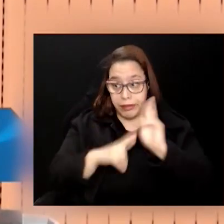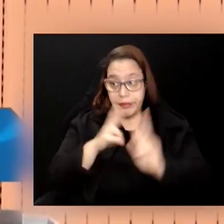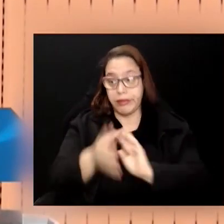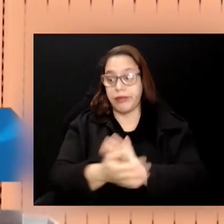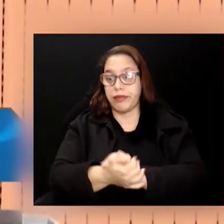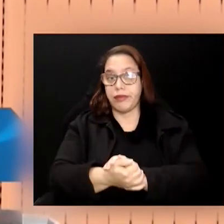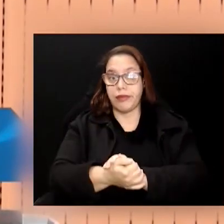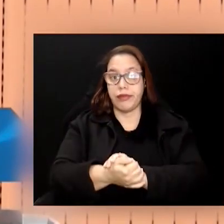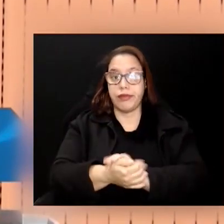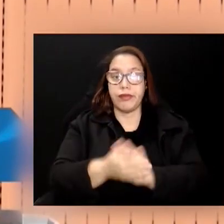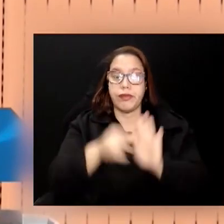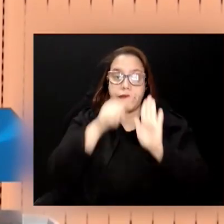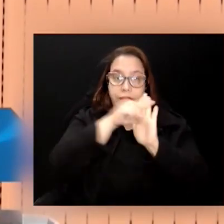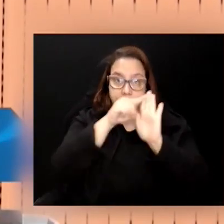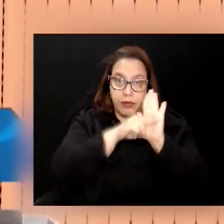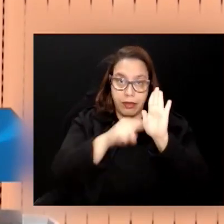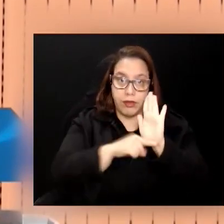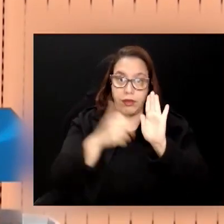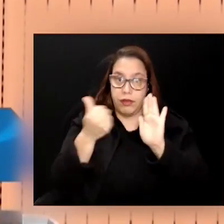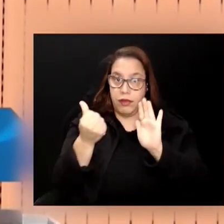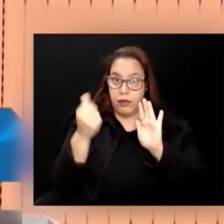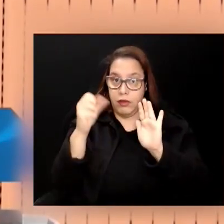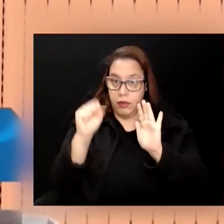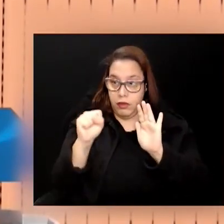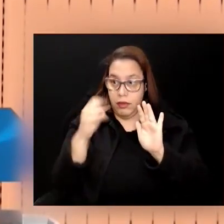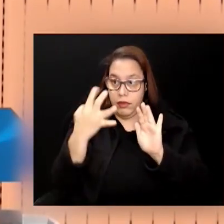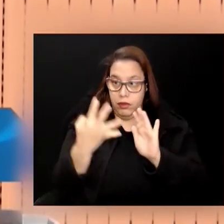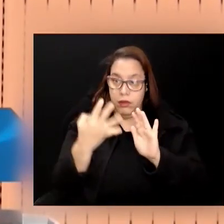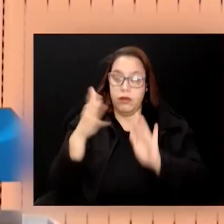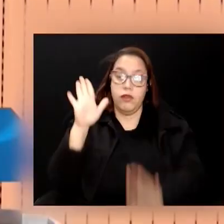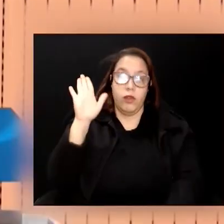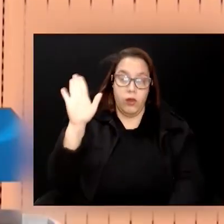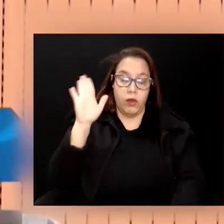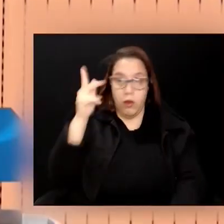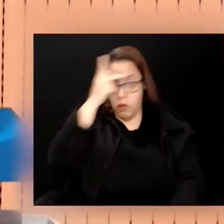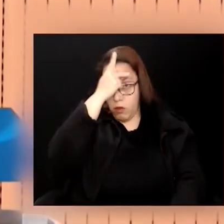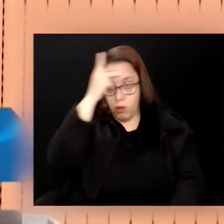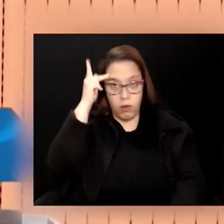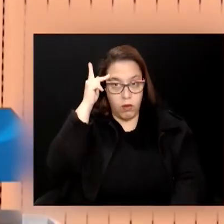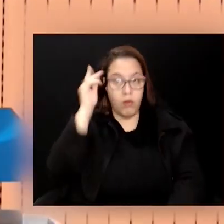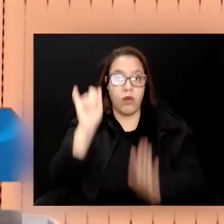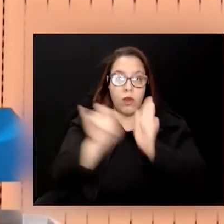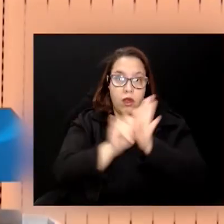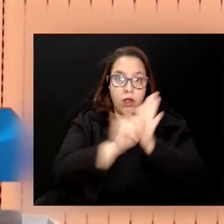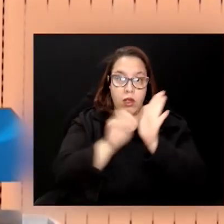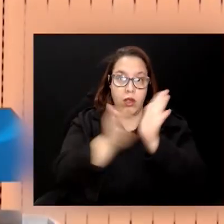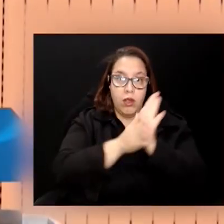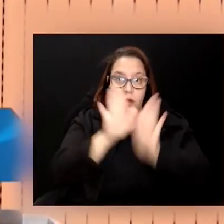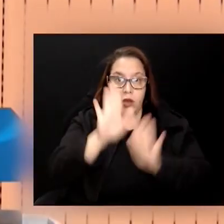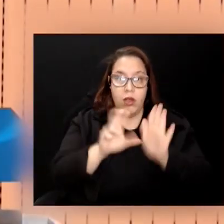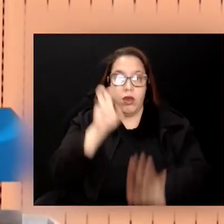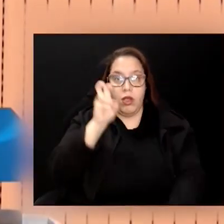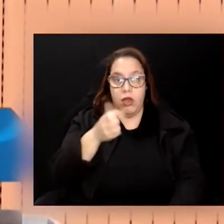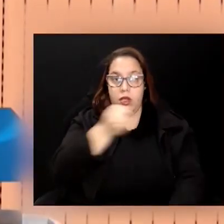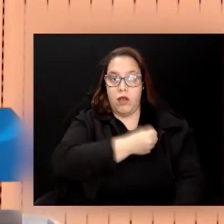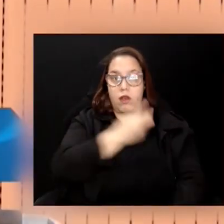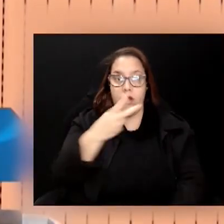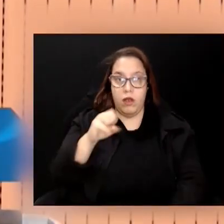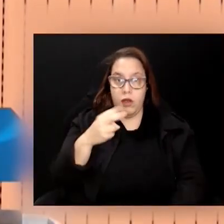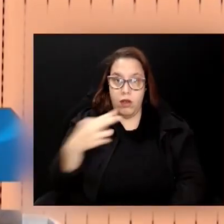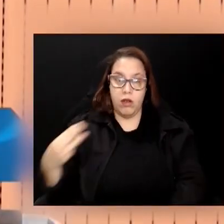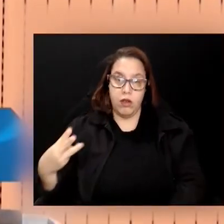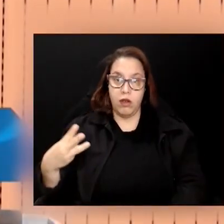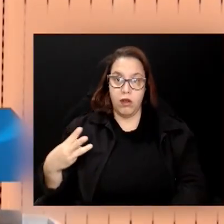classificados 184 candidatos no edital número 5 de 2023.